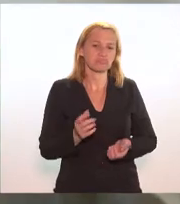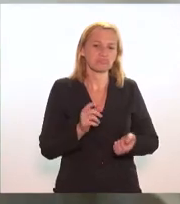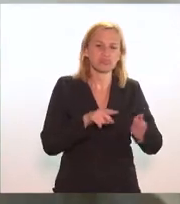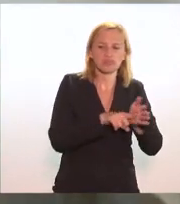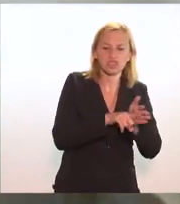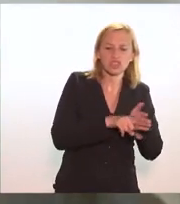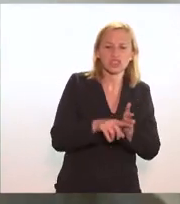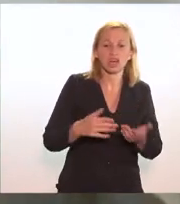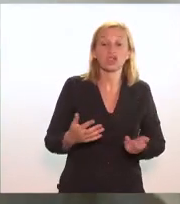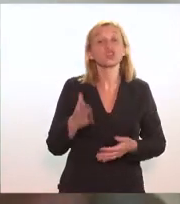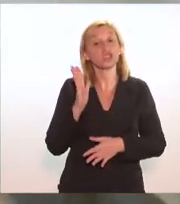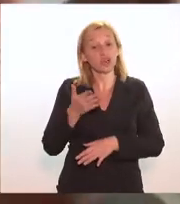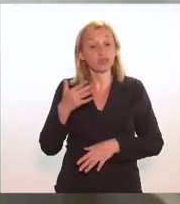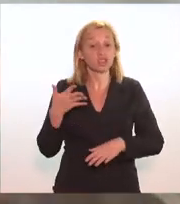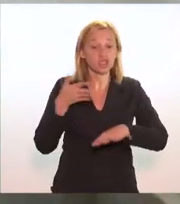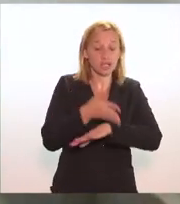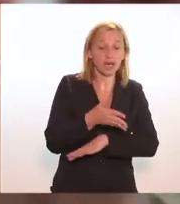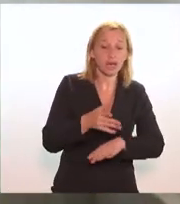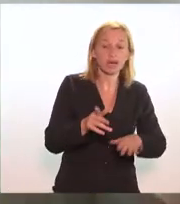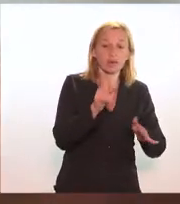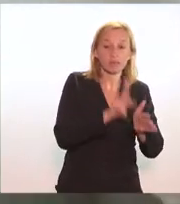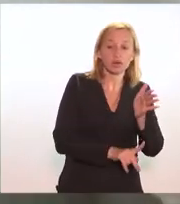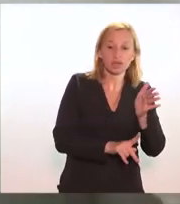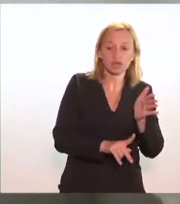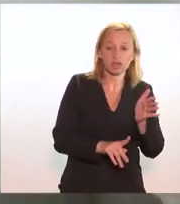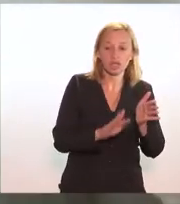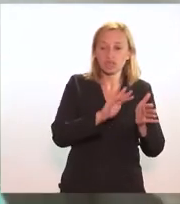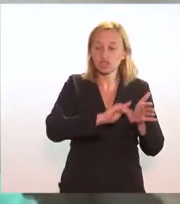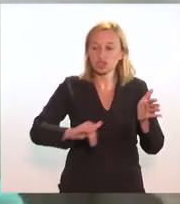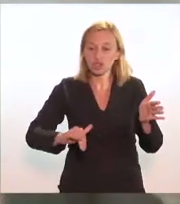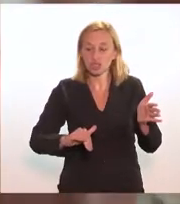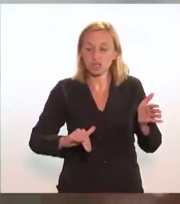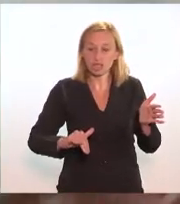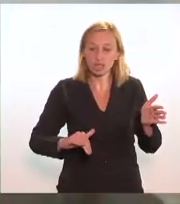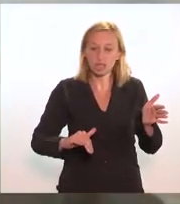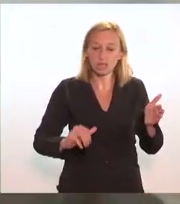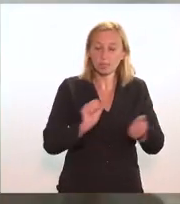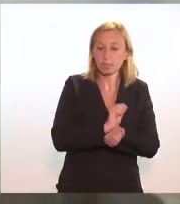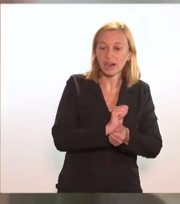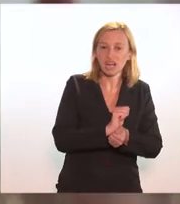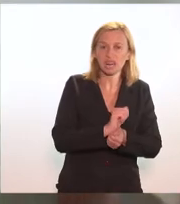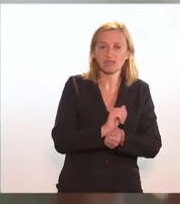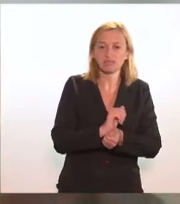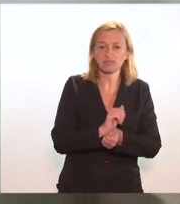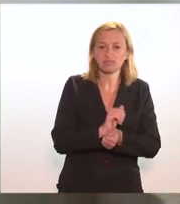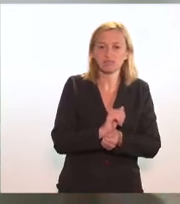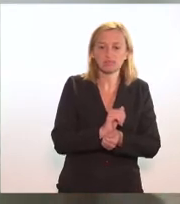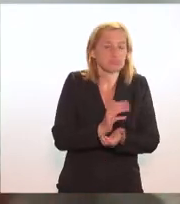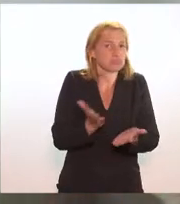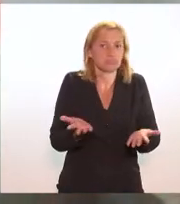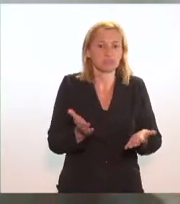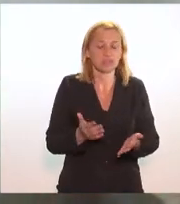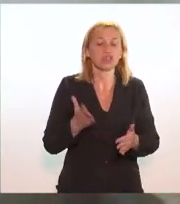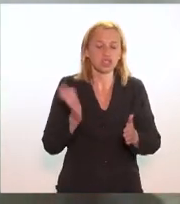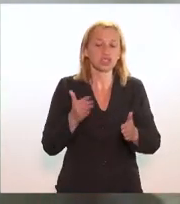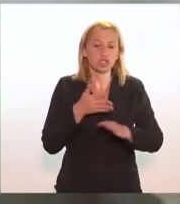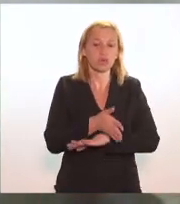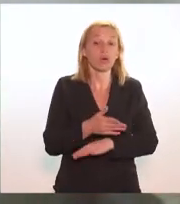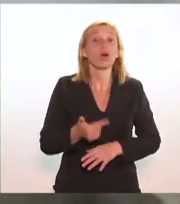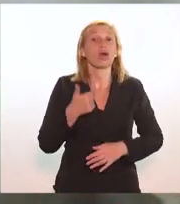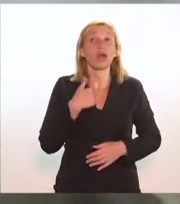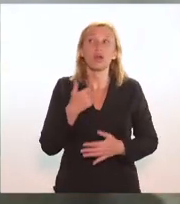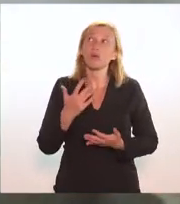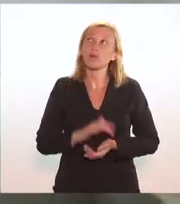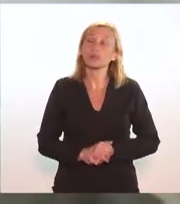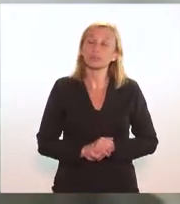até chegar projeto aqui que, ao mesmo tempo, isento e difere. Eu nunca vi isso na vida, mas também já chegou. Então, ter um